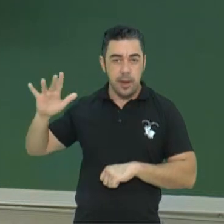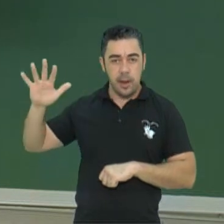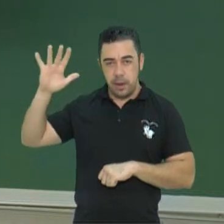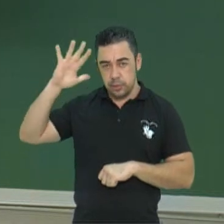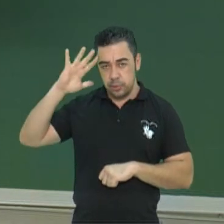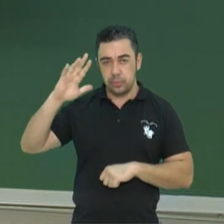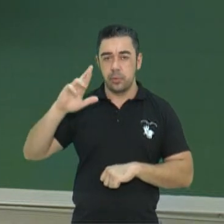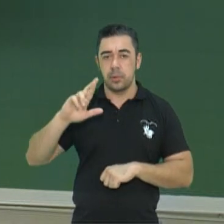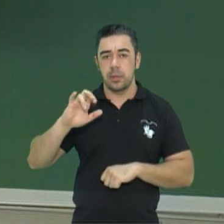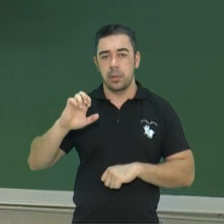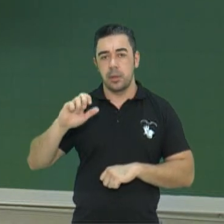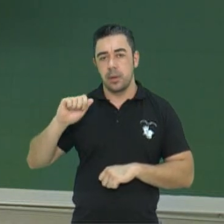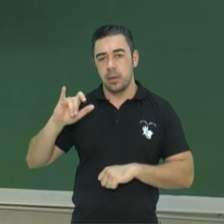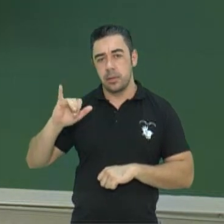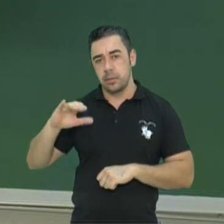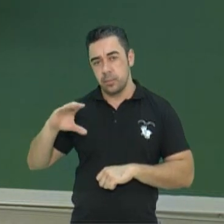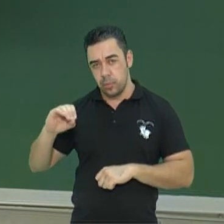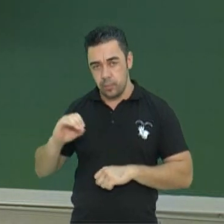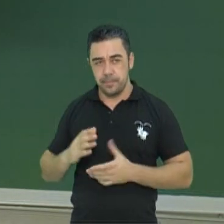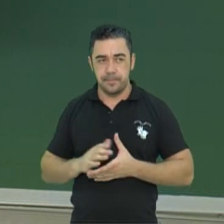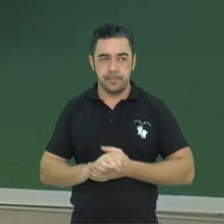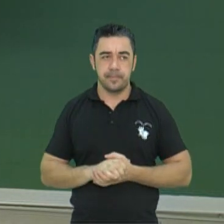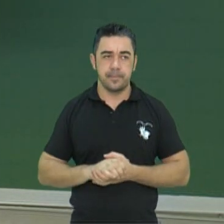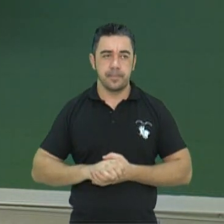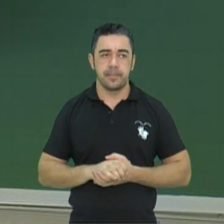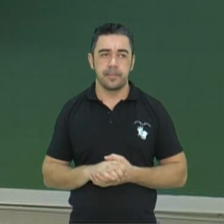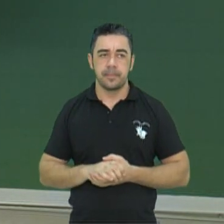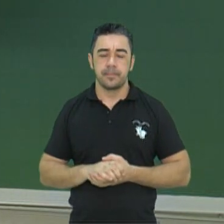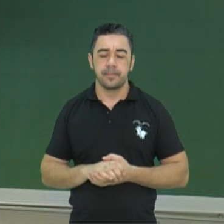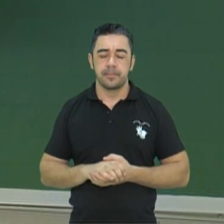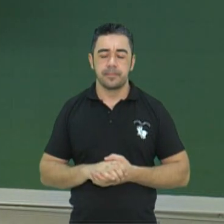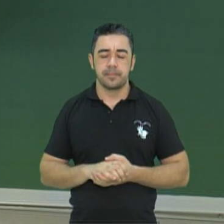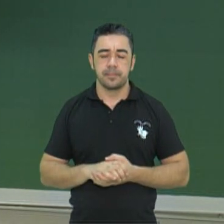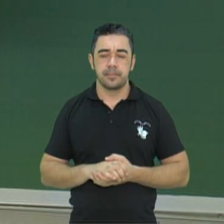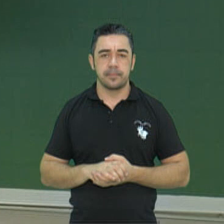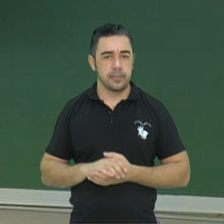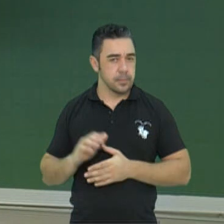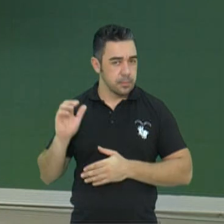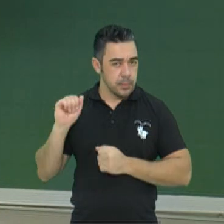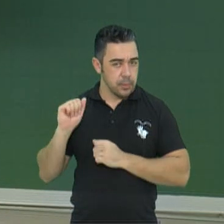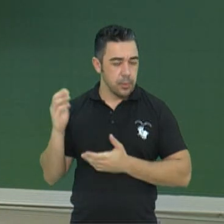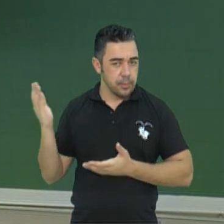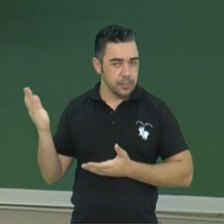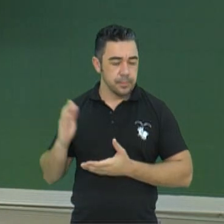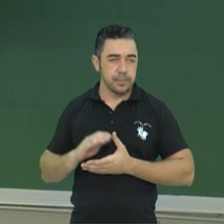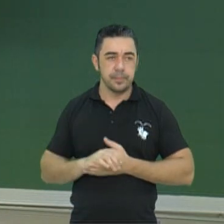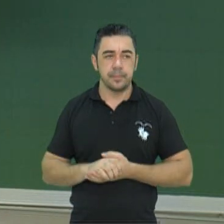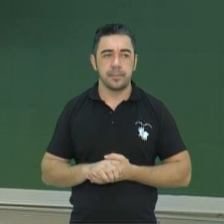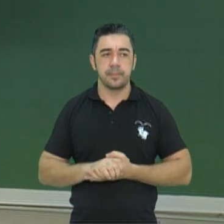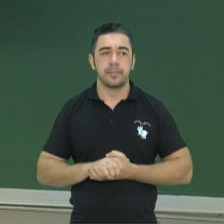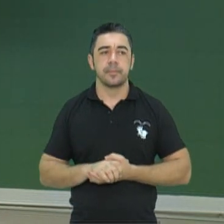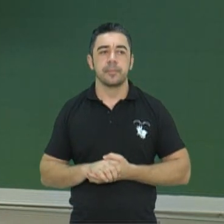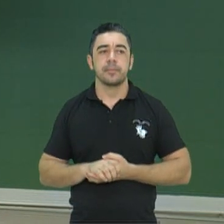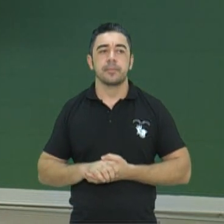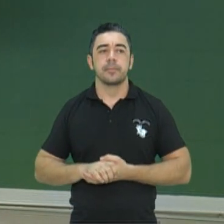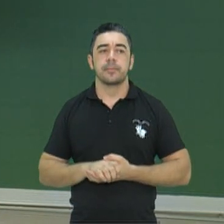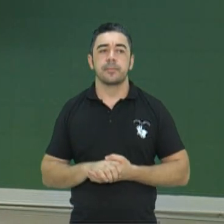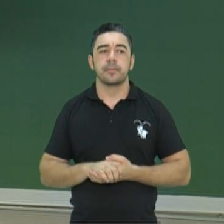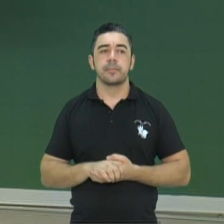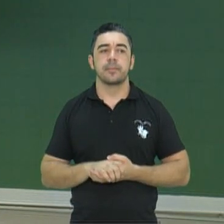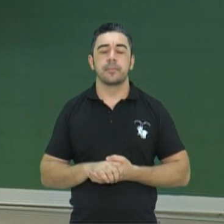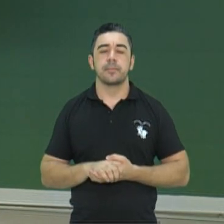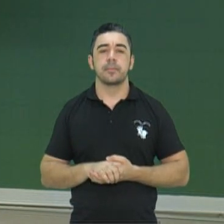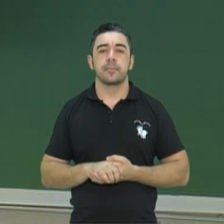há pouco, que nós já vamos entender o que é isso. A história parece estática. Ocorrem acontecimentos que